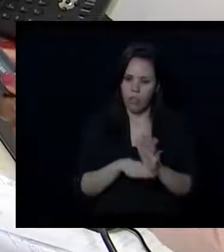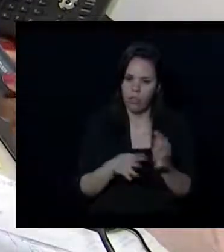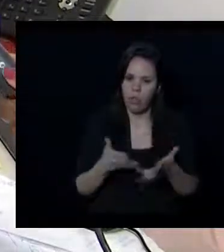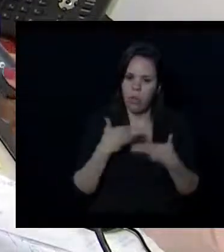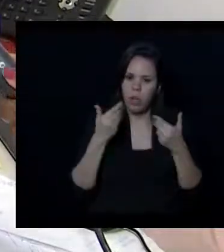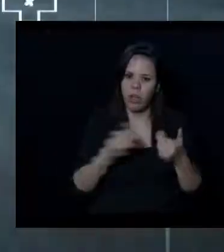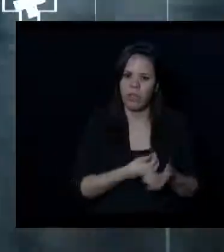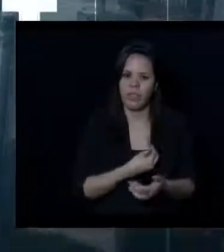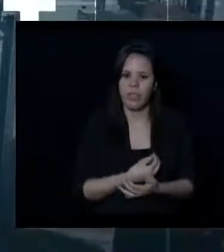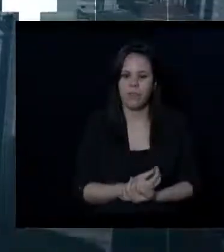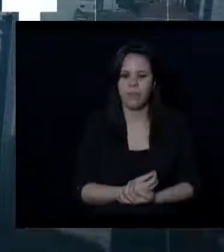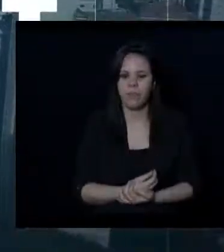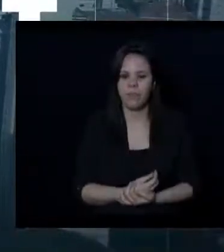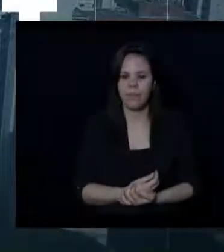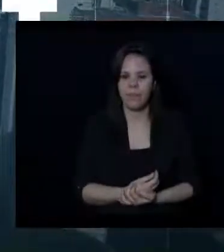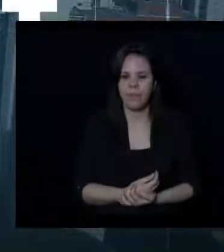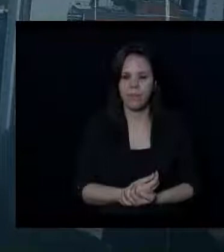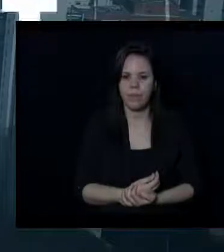essas famílias.